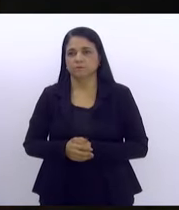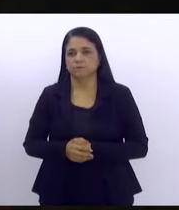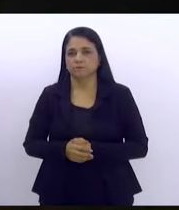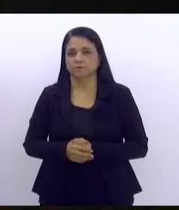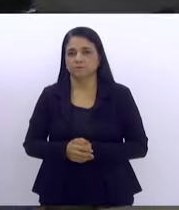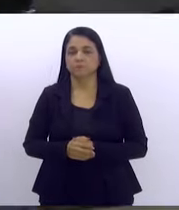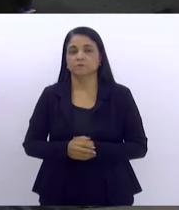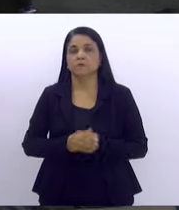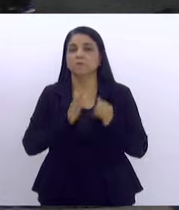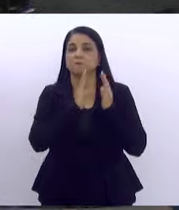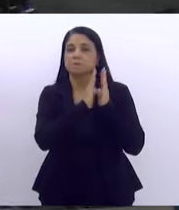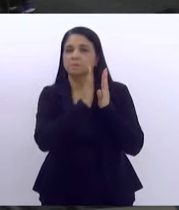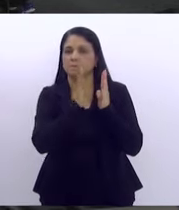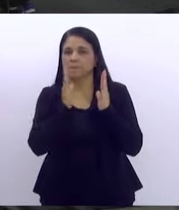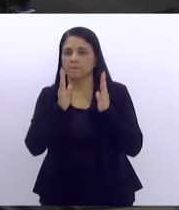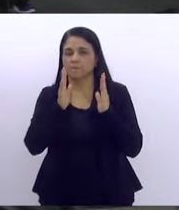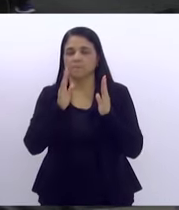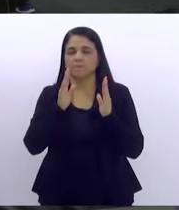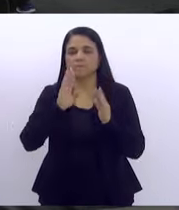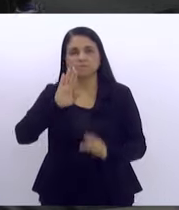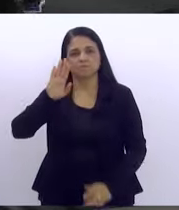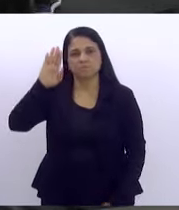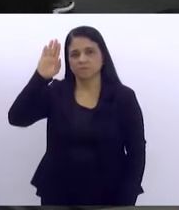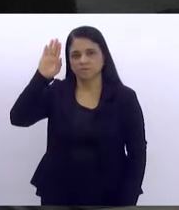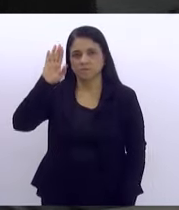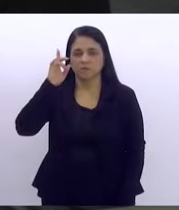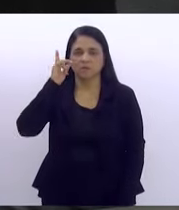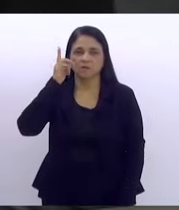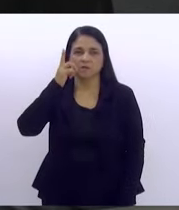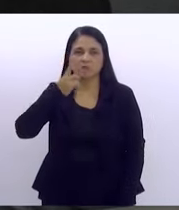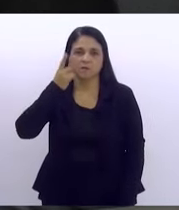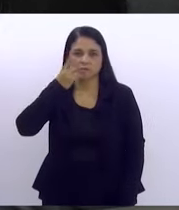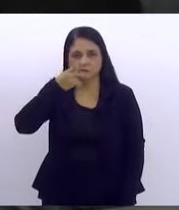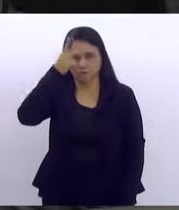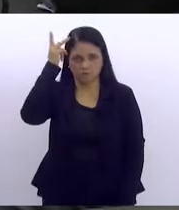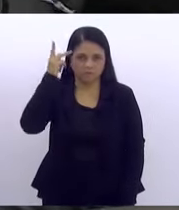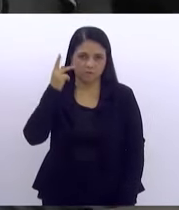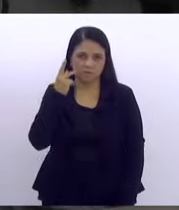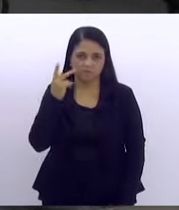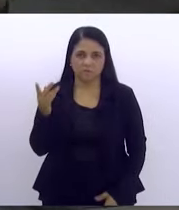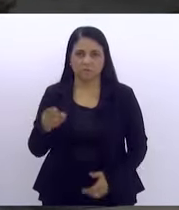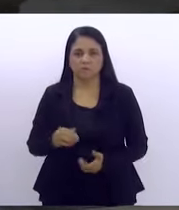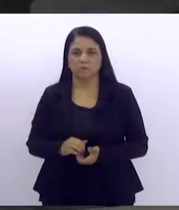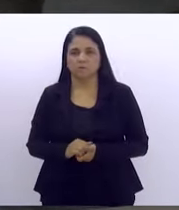Questão de ordem, senhor presidente. Deputado Luiz Paulo.